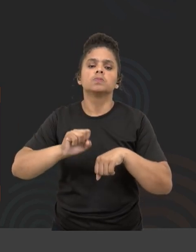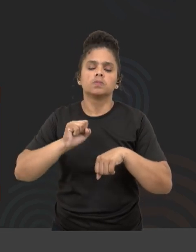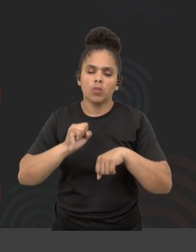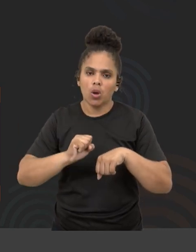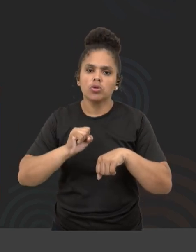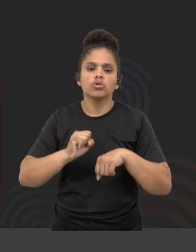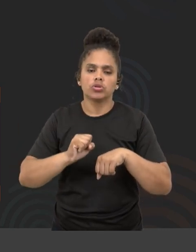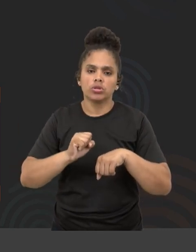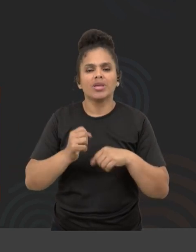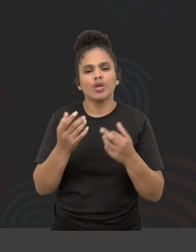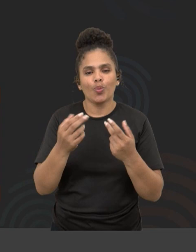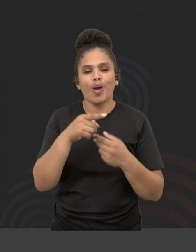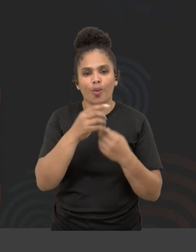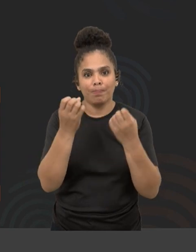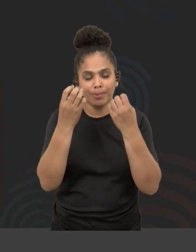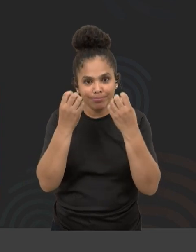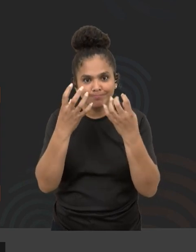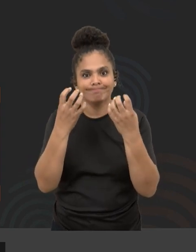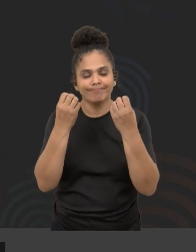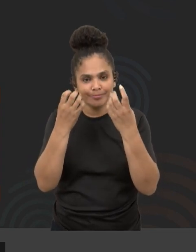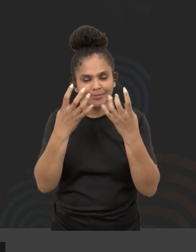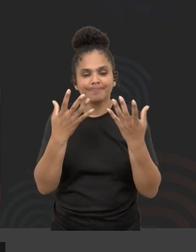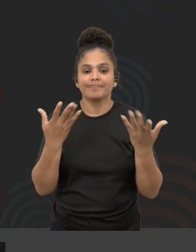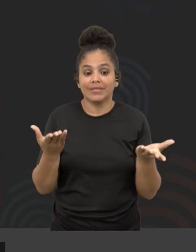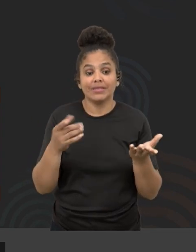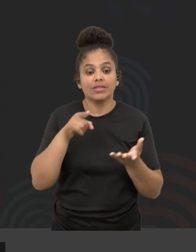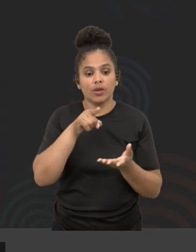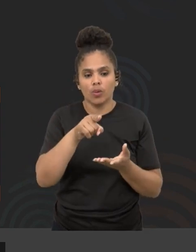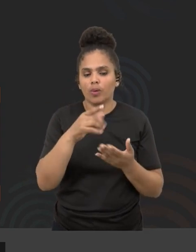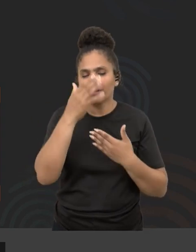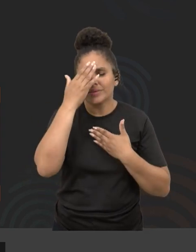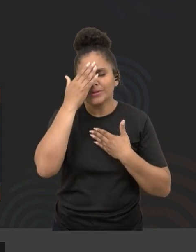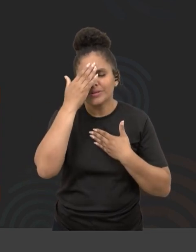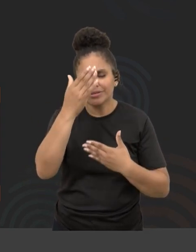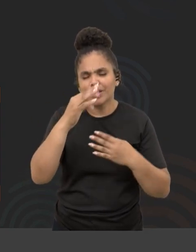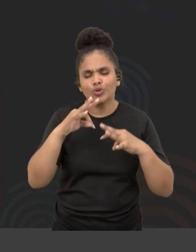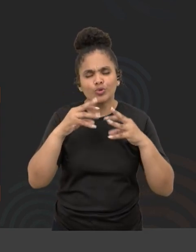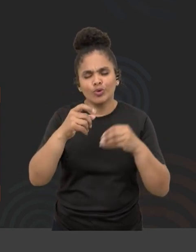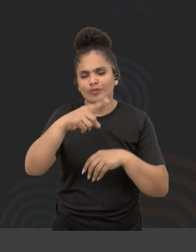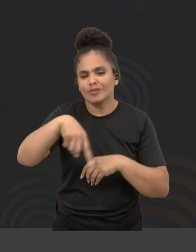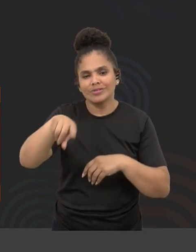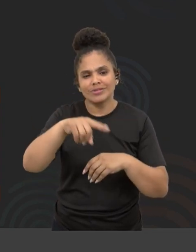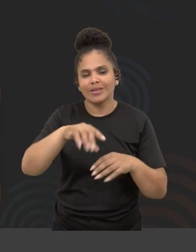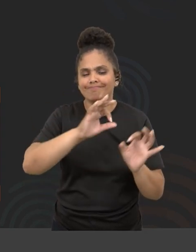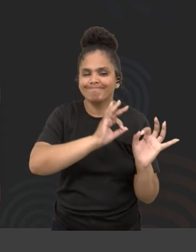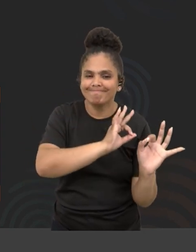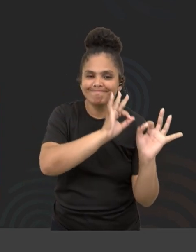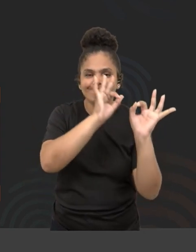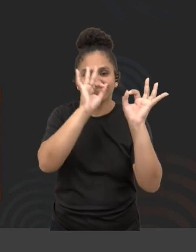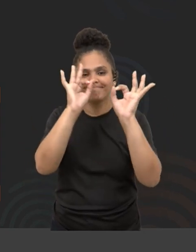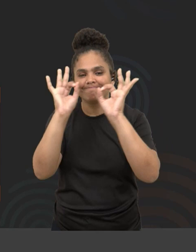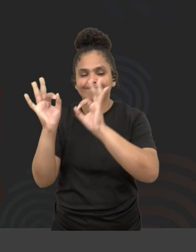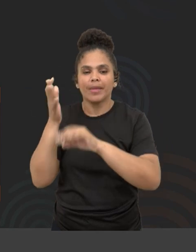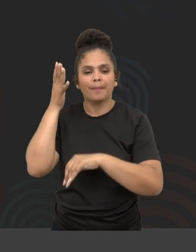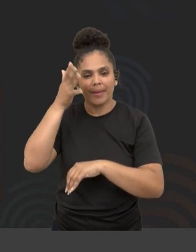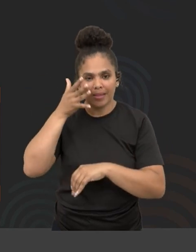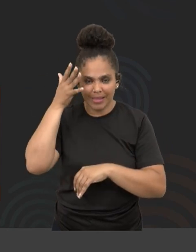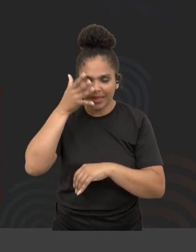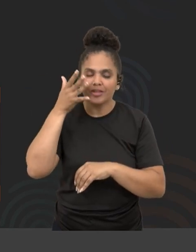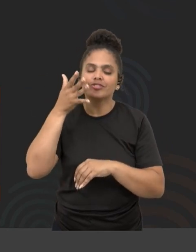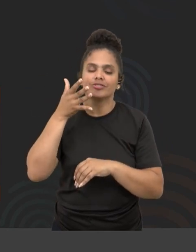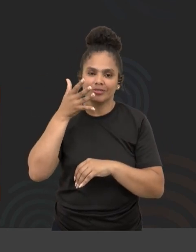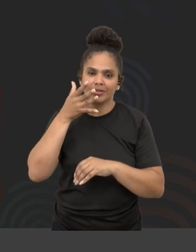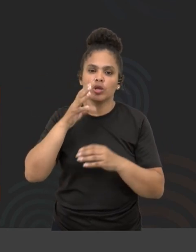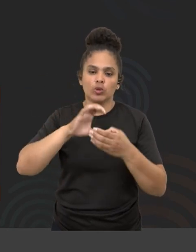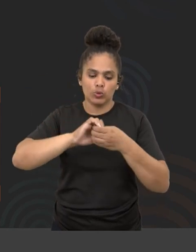Eu gostaria de agradecer a todo mundo que está aí assistindo essa palestra do Link. Aqui você vai ter